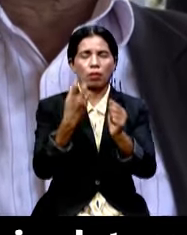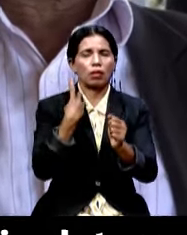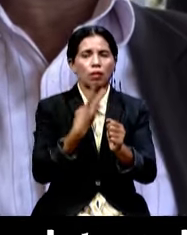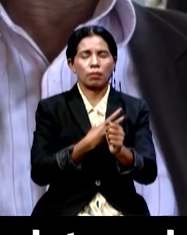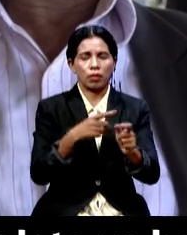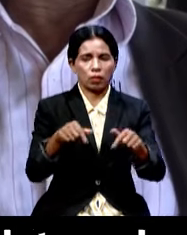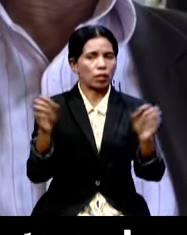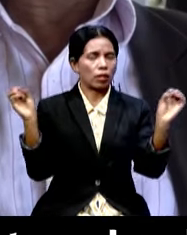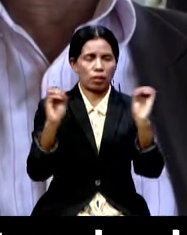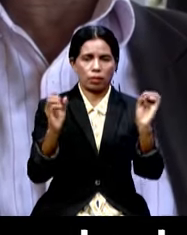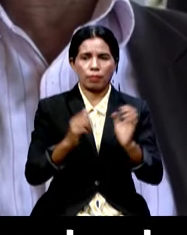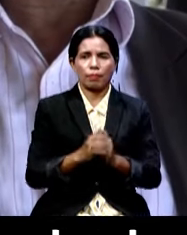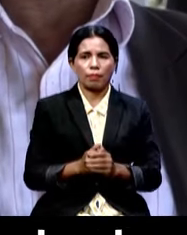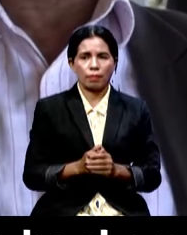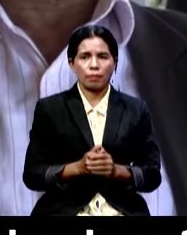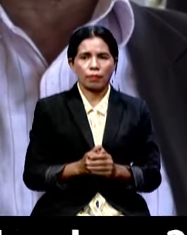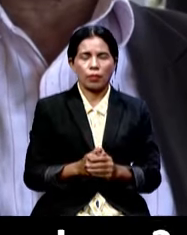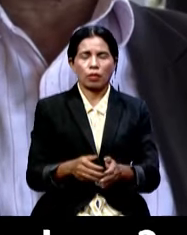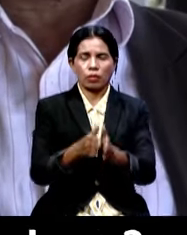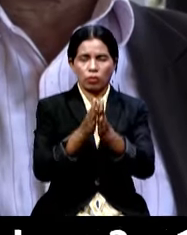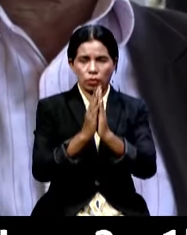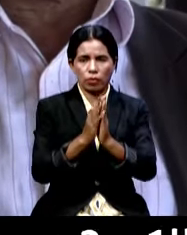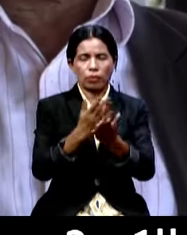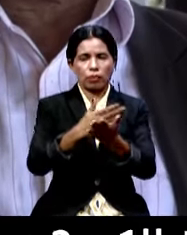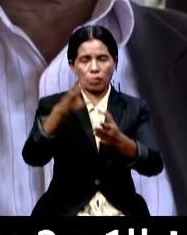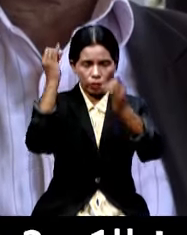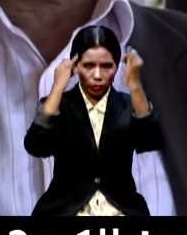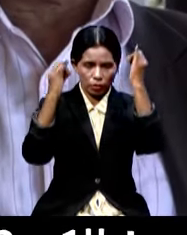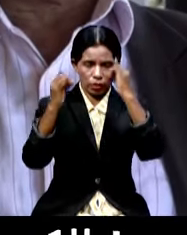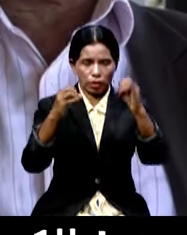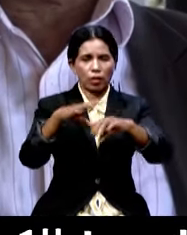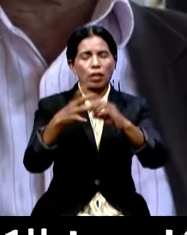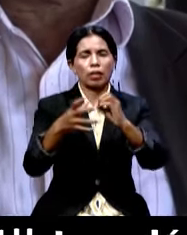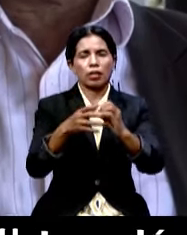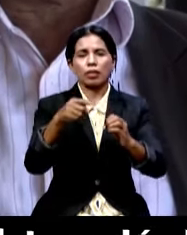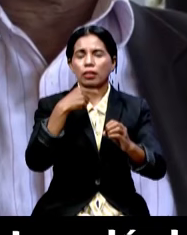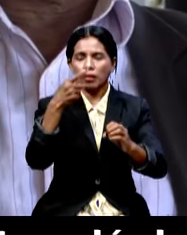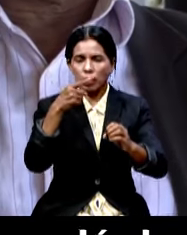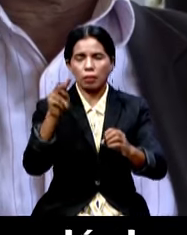laia. Para husu di socializa kata kraine nain los makse.